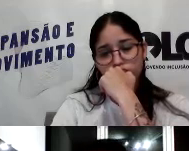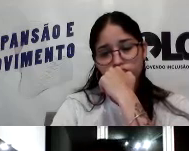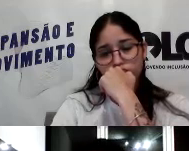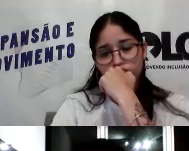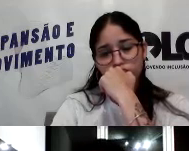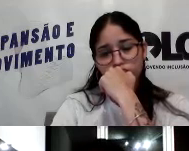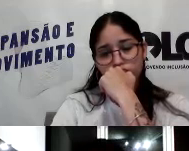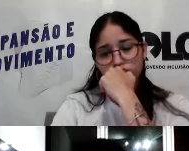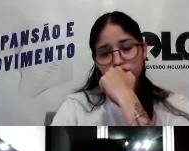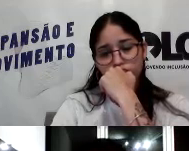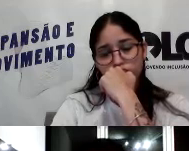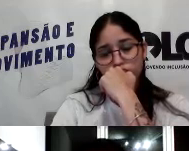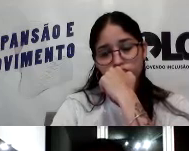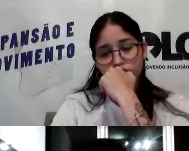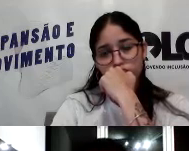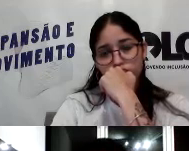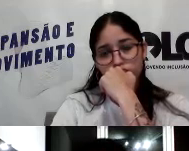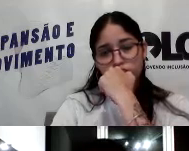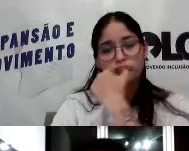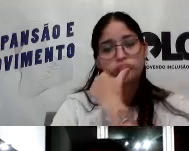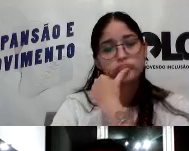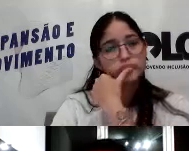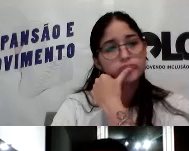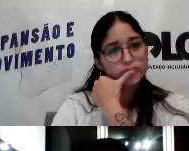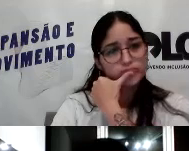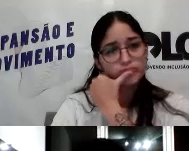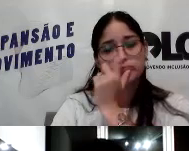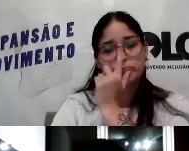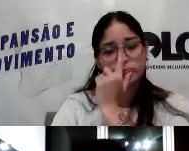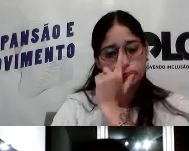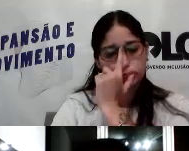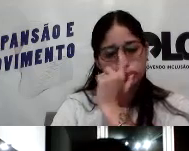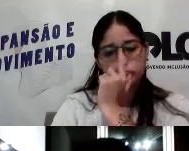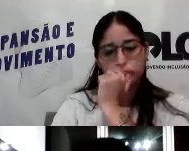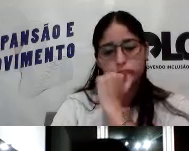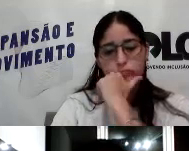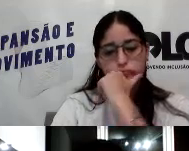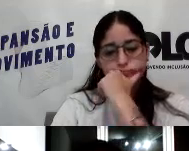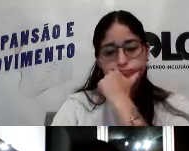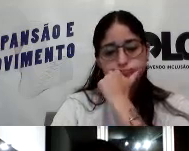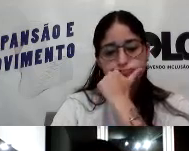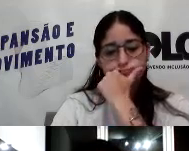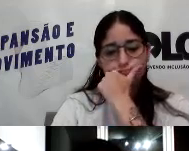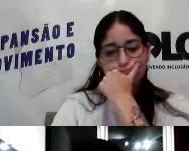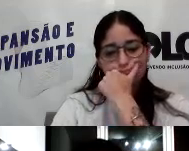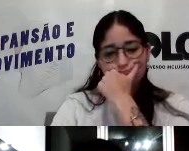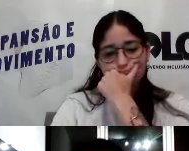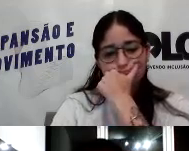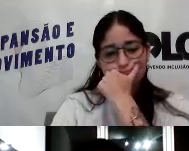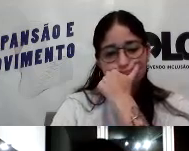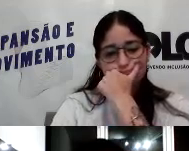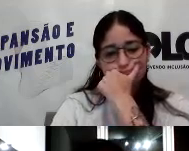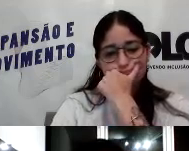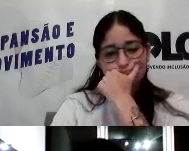equipe ia conversar todos os dias o que era mais fundamental em cada etapa. Então, colher o cariótipo, fazer um ecocardiograma